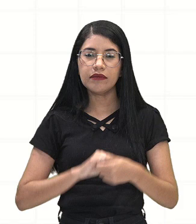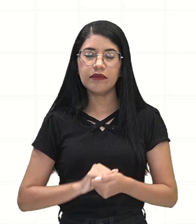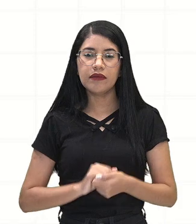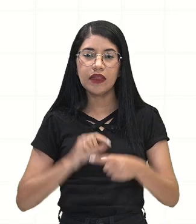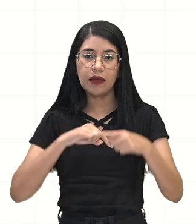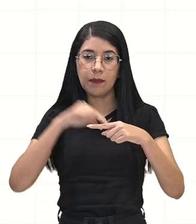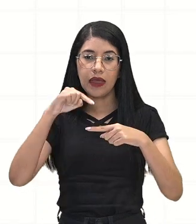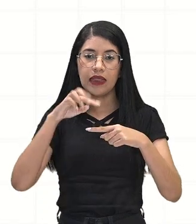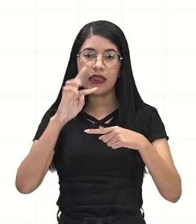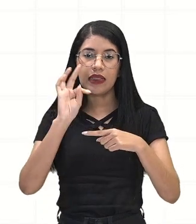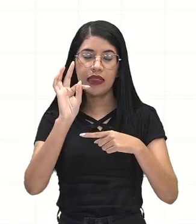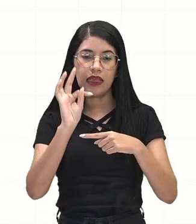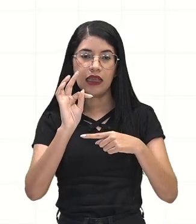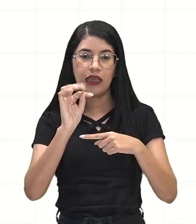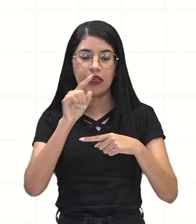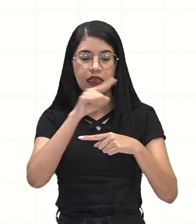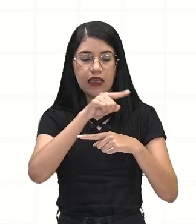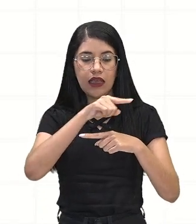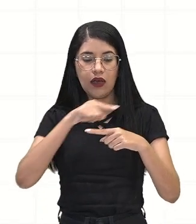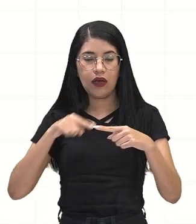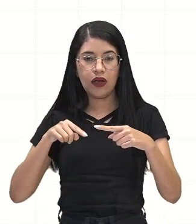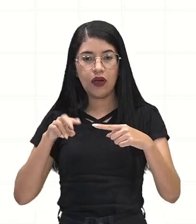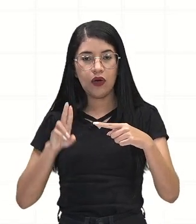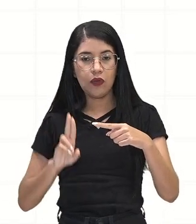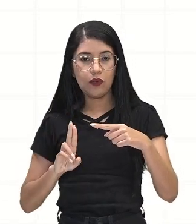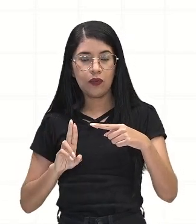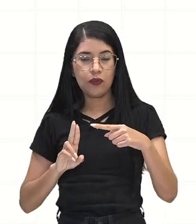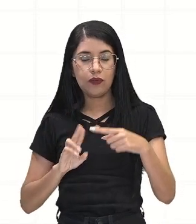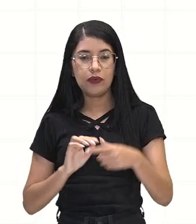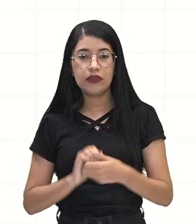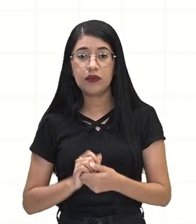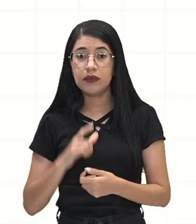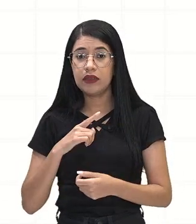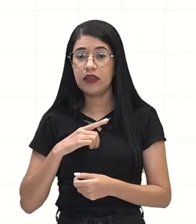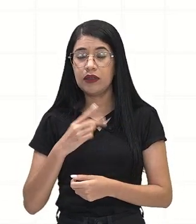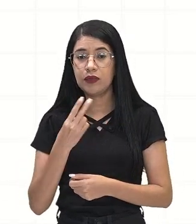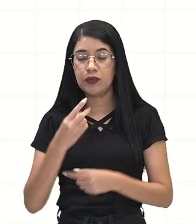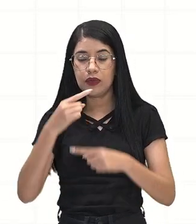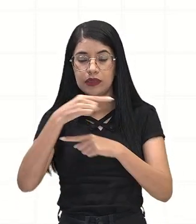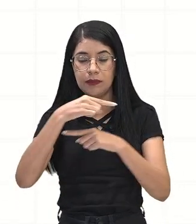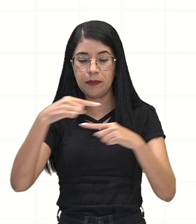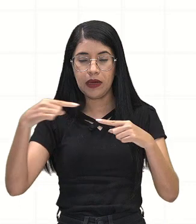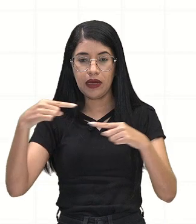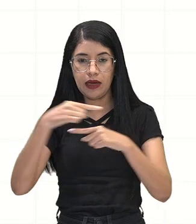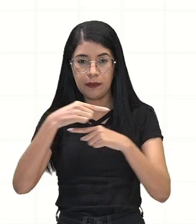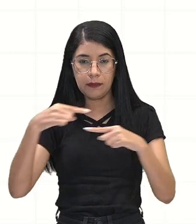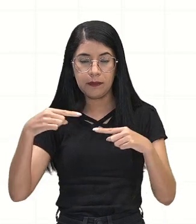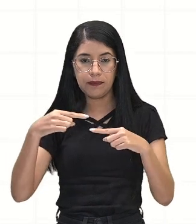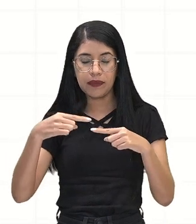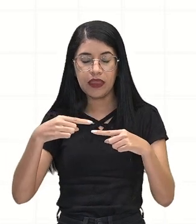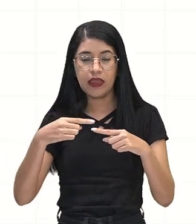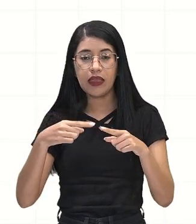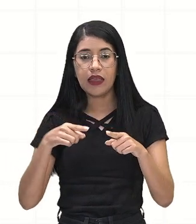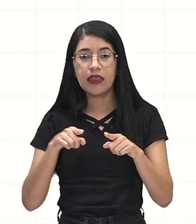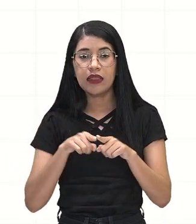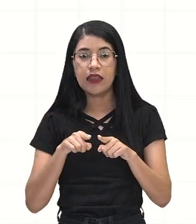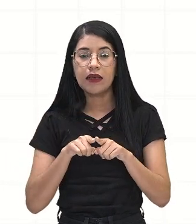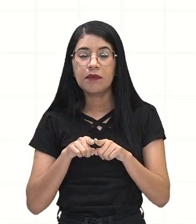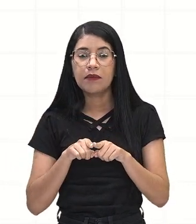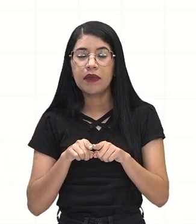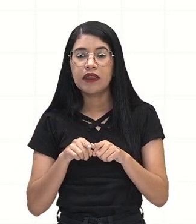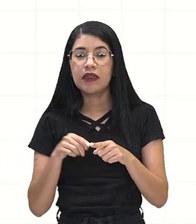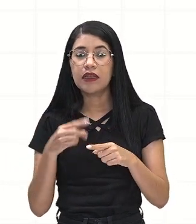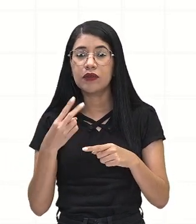T e U são transversais. Ó, agora nós temos duas retas paralelas, RS, e temos